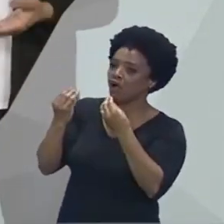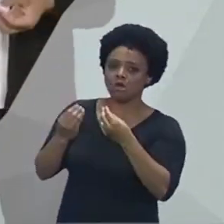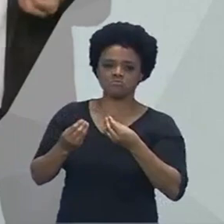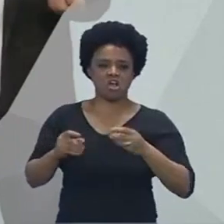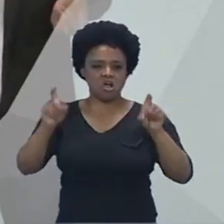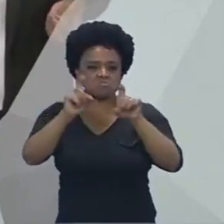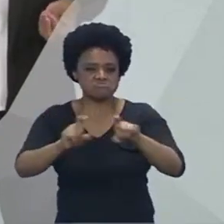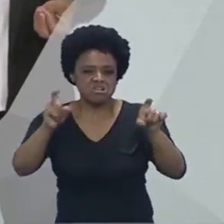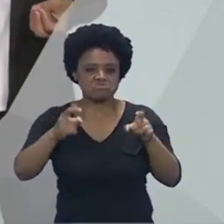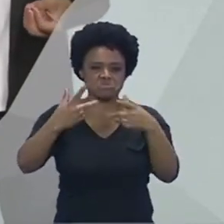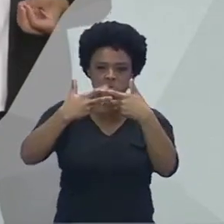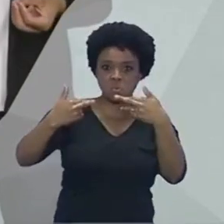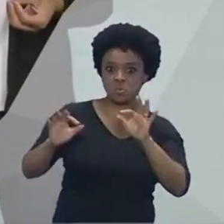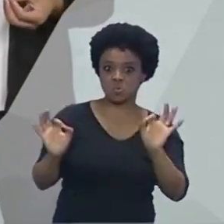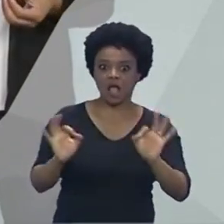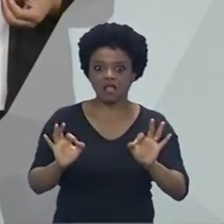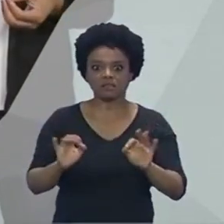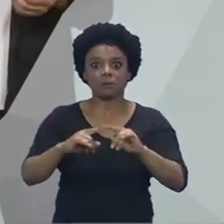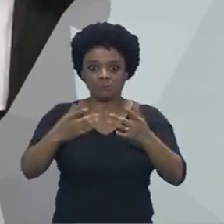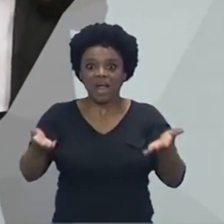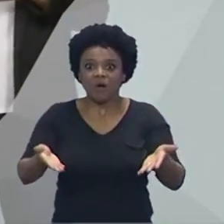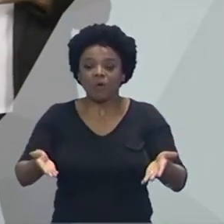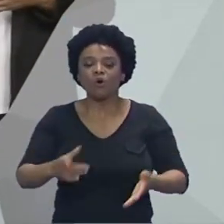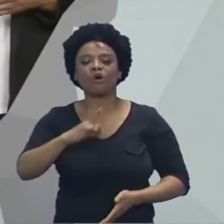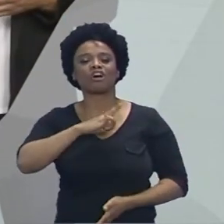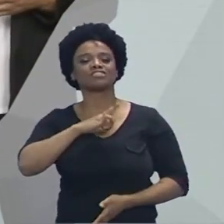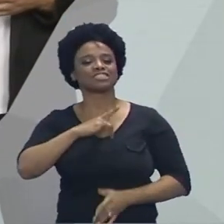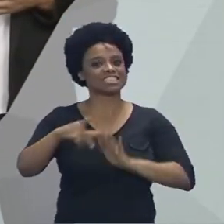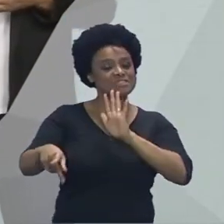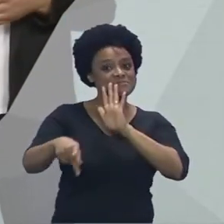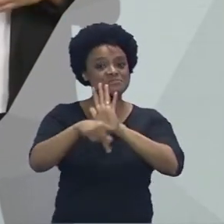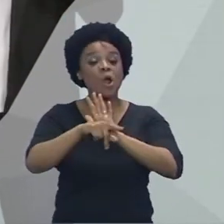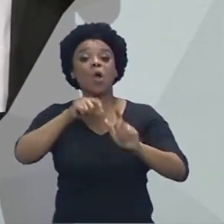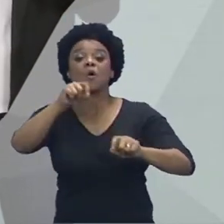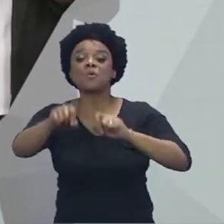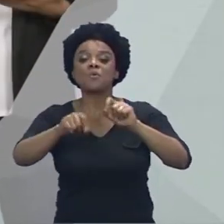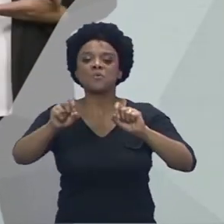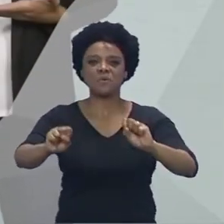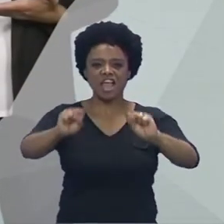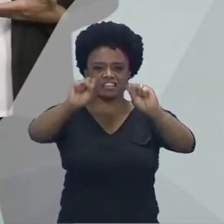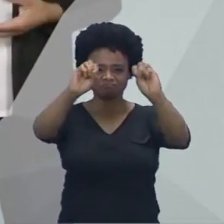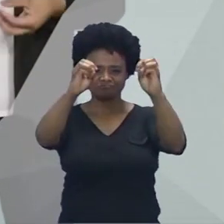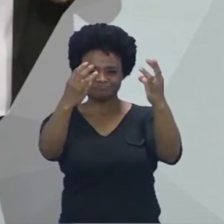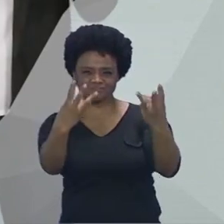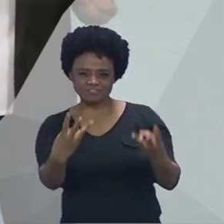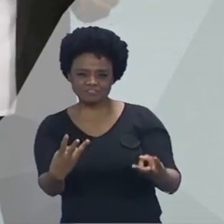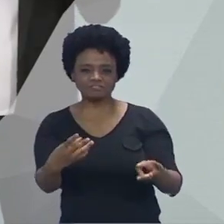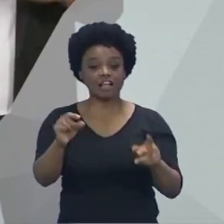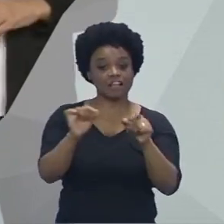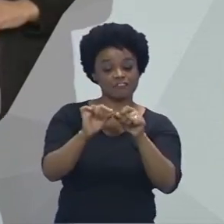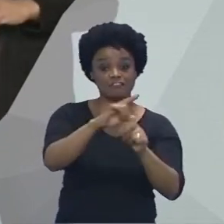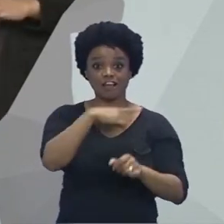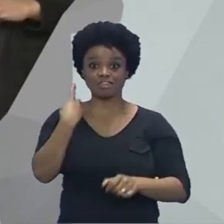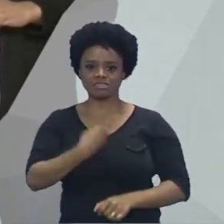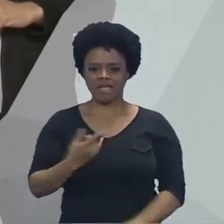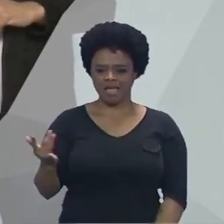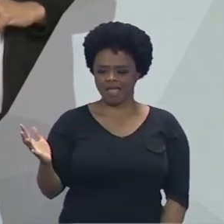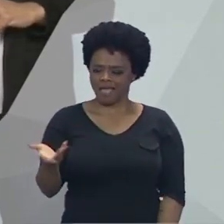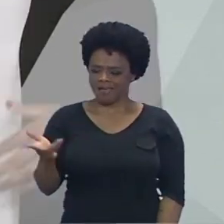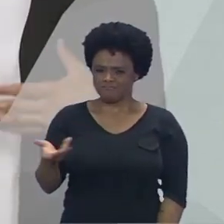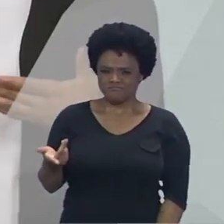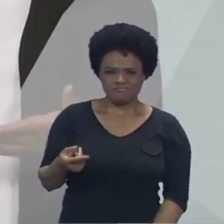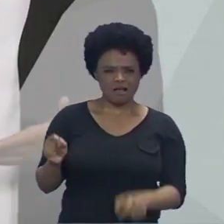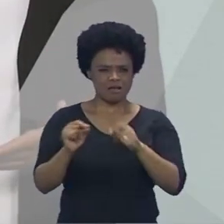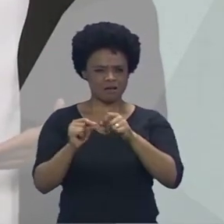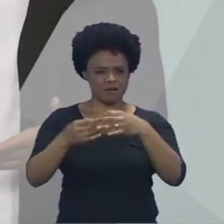é, ainda bem que hoje em dia podemos contar com softwares que nos proporcionam mais praticidade e agilidade nesses